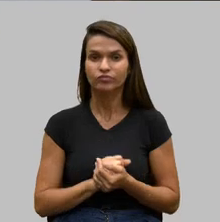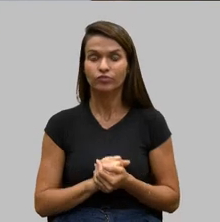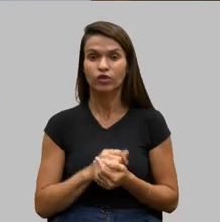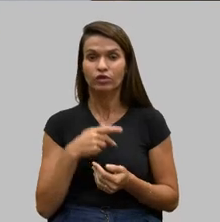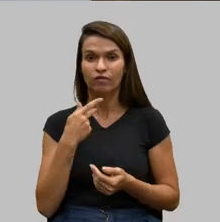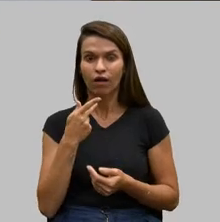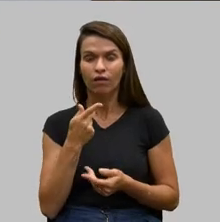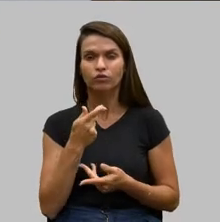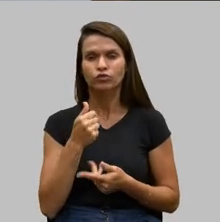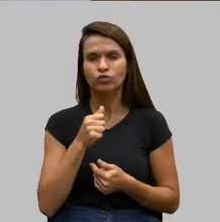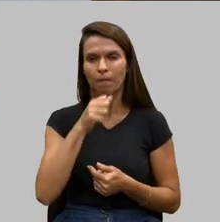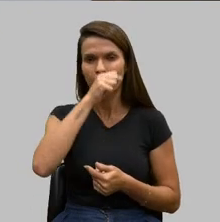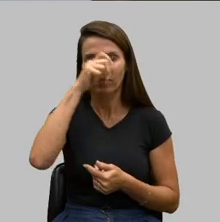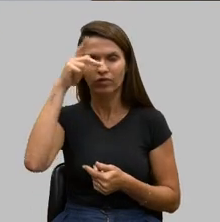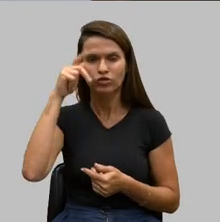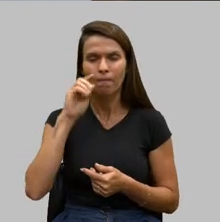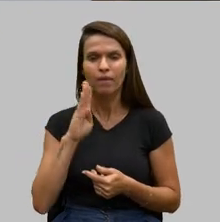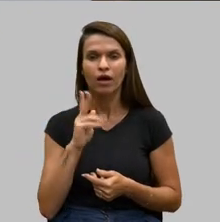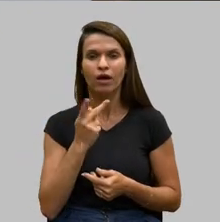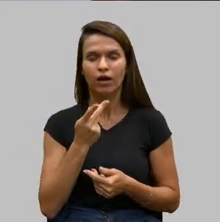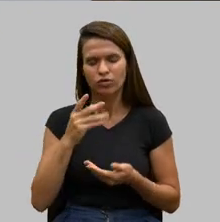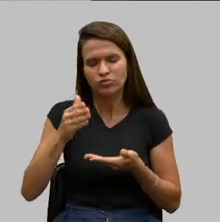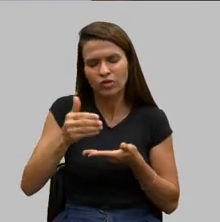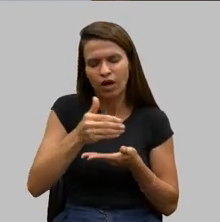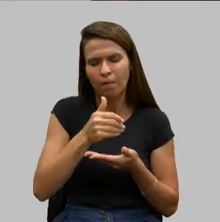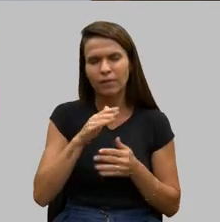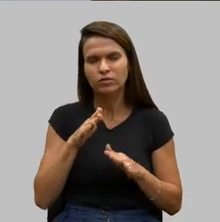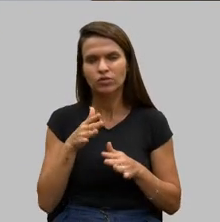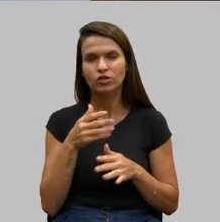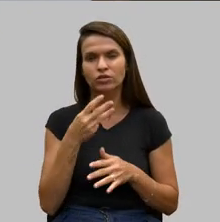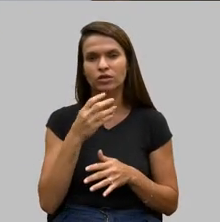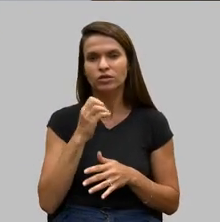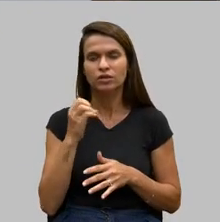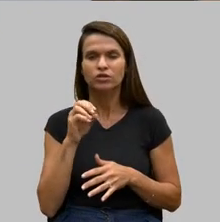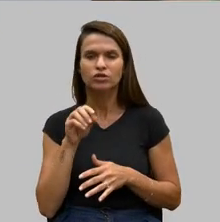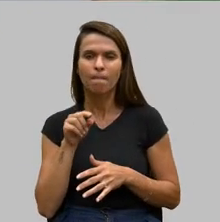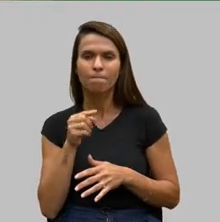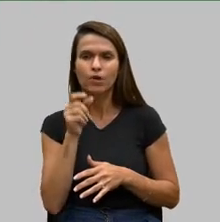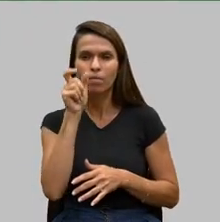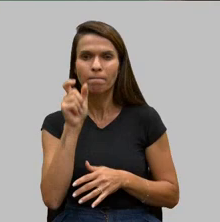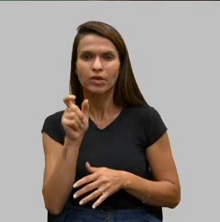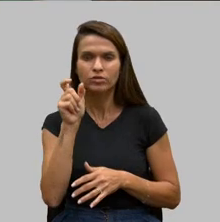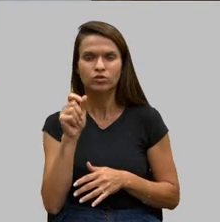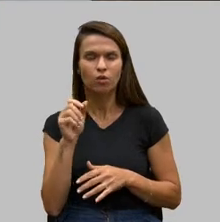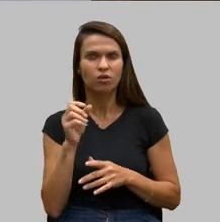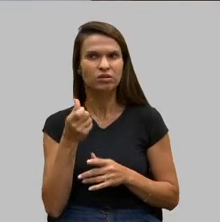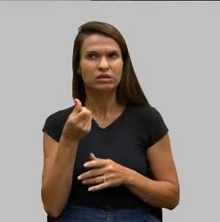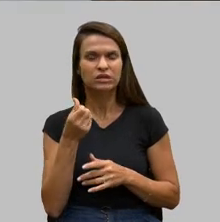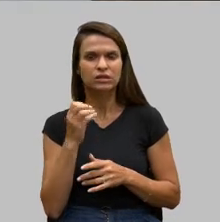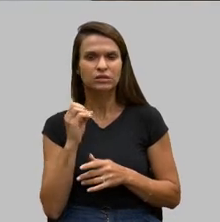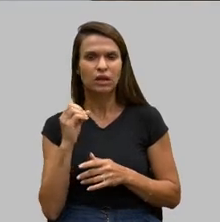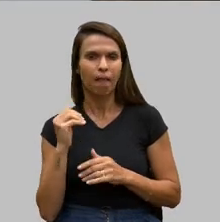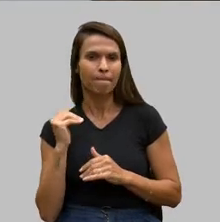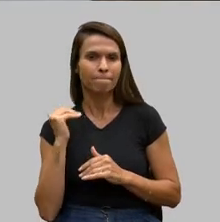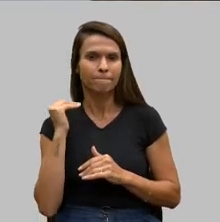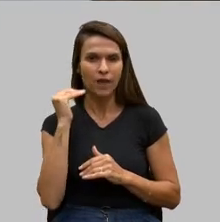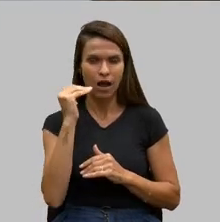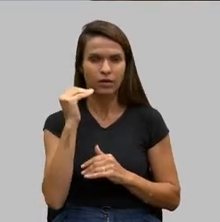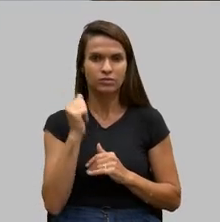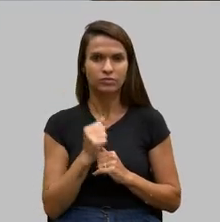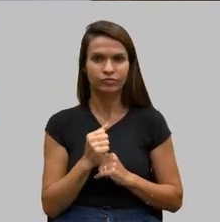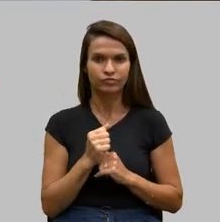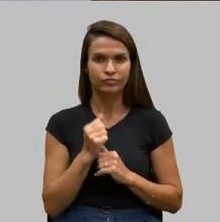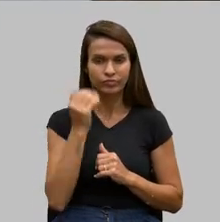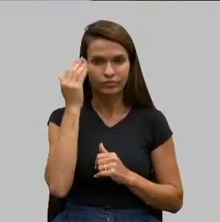Horizonte Os dados aqui nós estamos em torno de 300.000 pessoas 60 mais vocês sabem quant são um